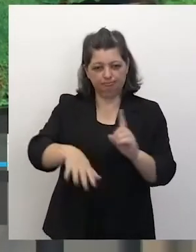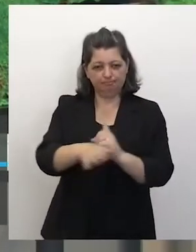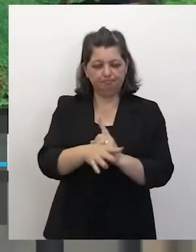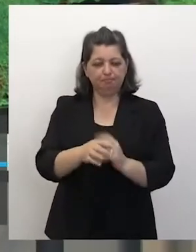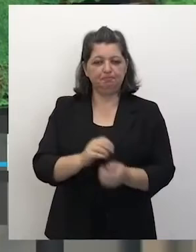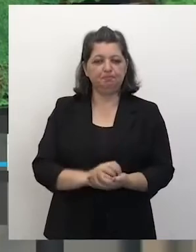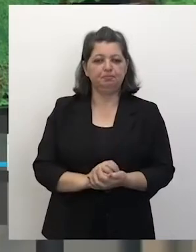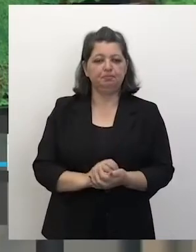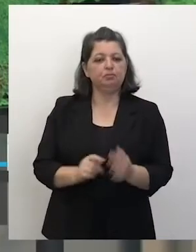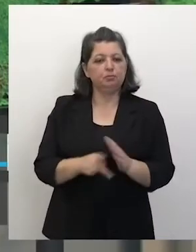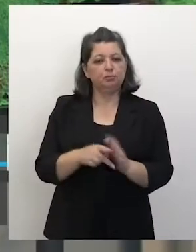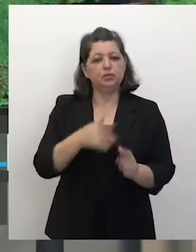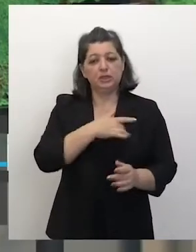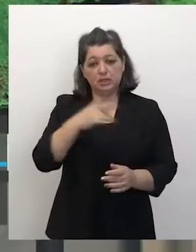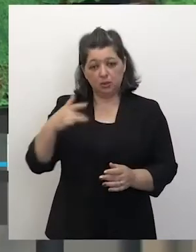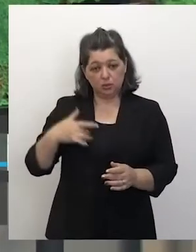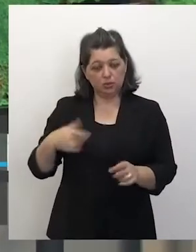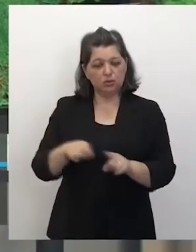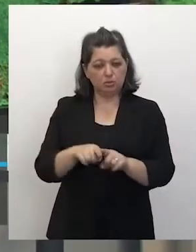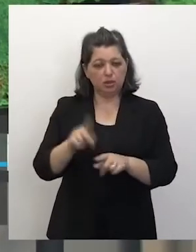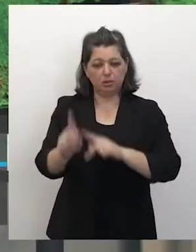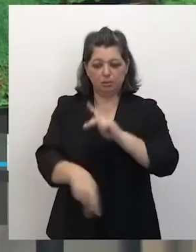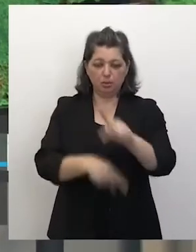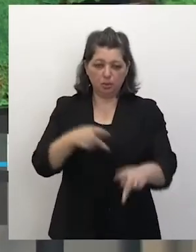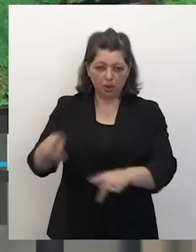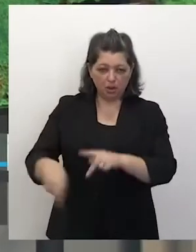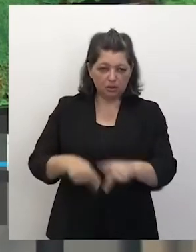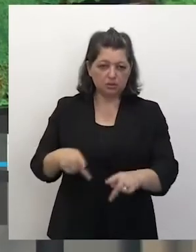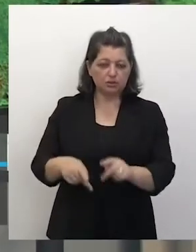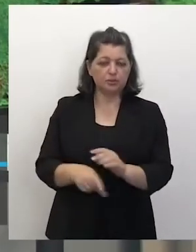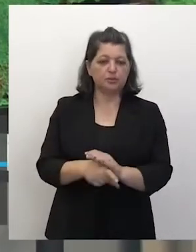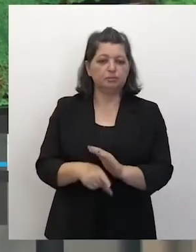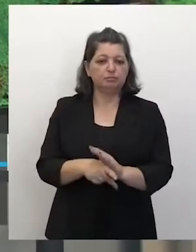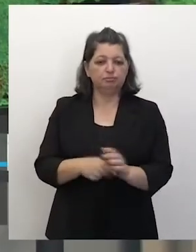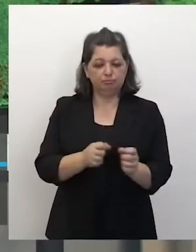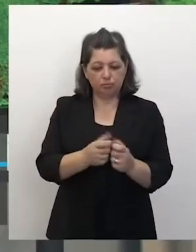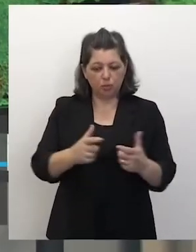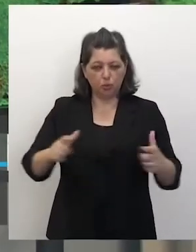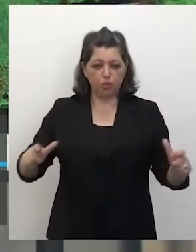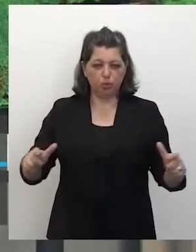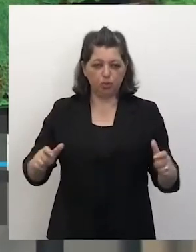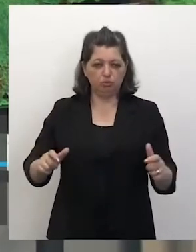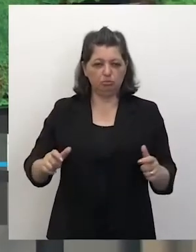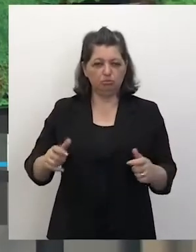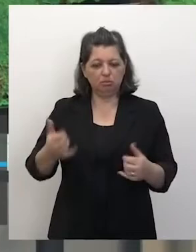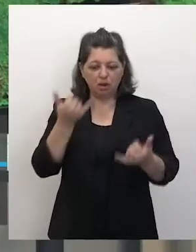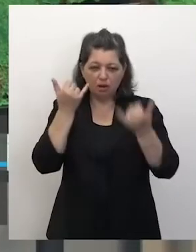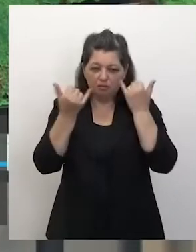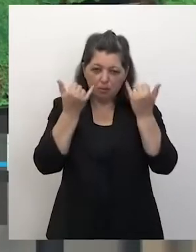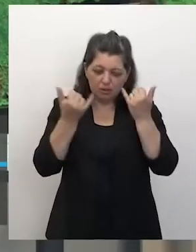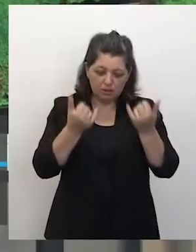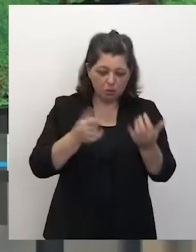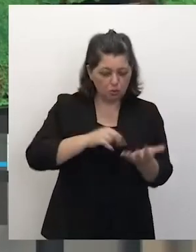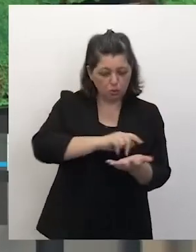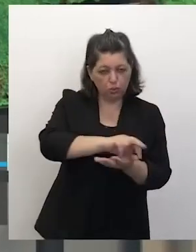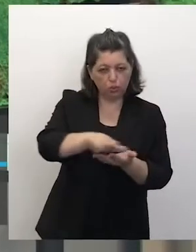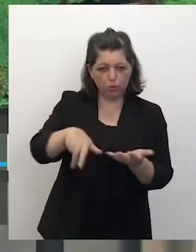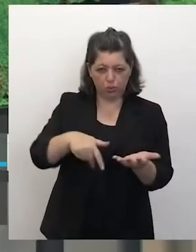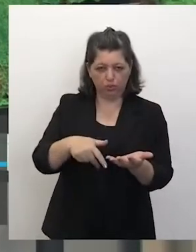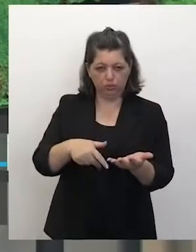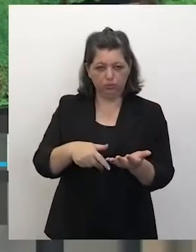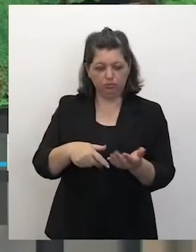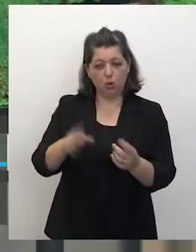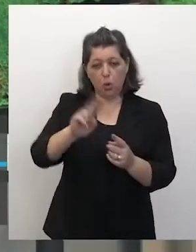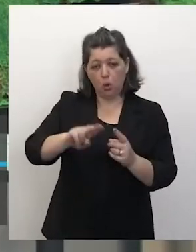para aspectos da saúde, né, população, a questão demográfica. Então, várias informações nós temos através da